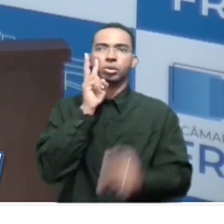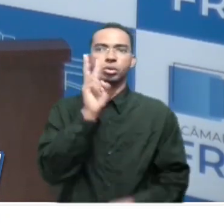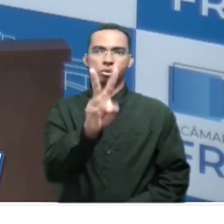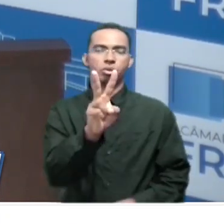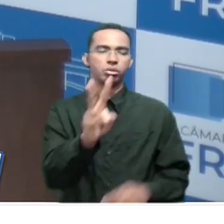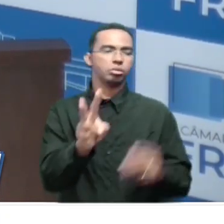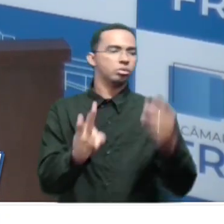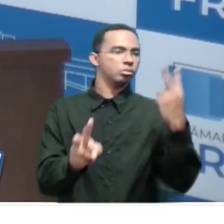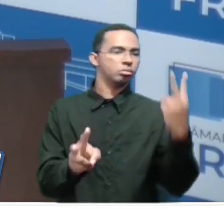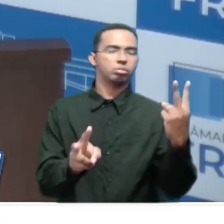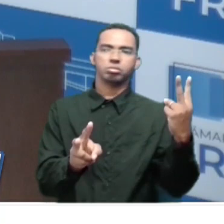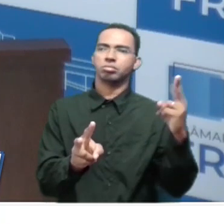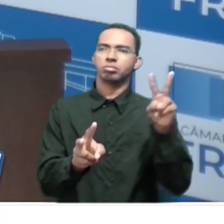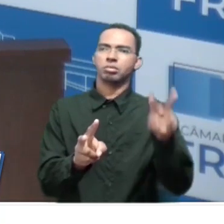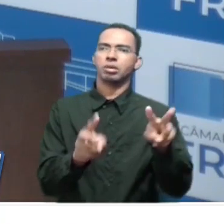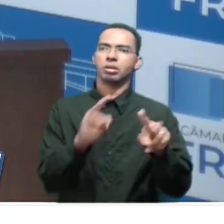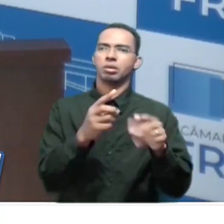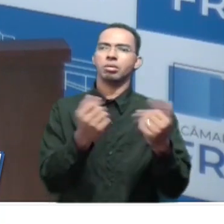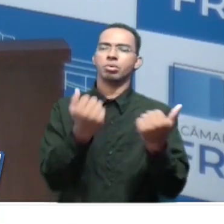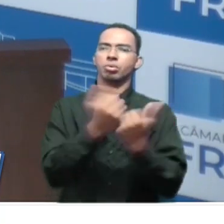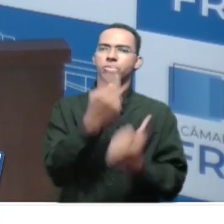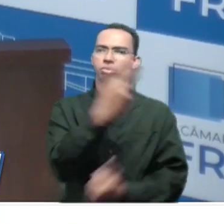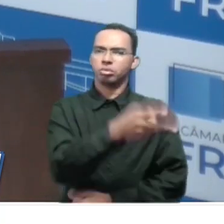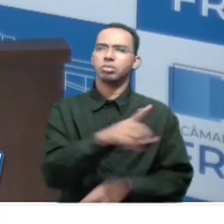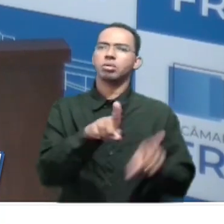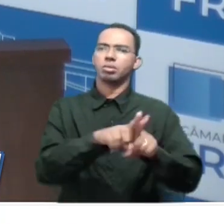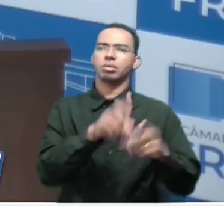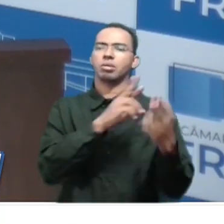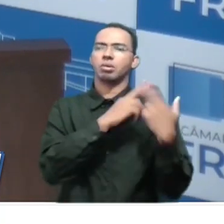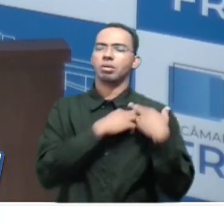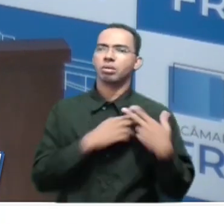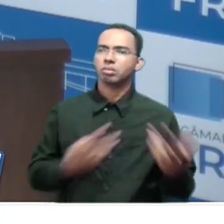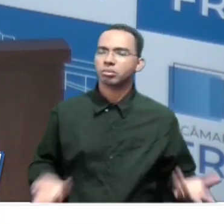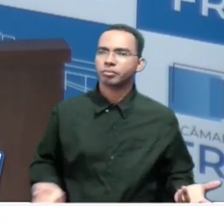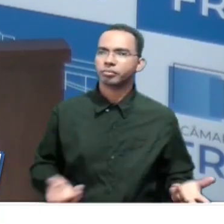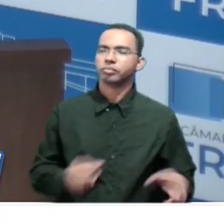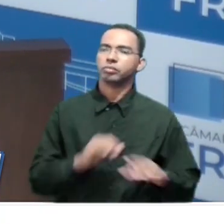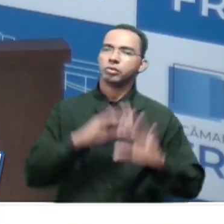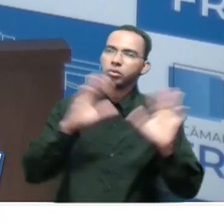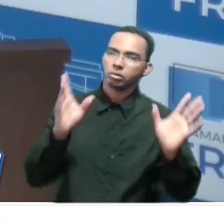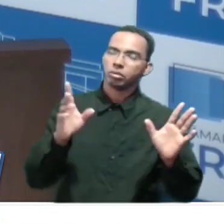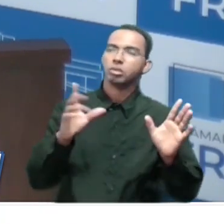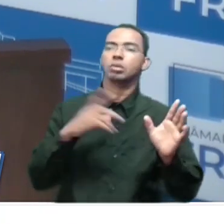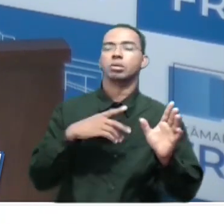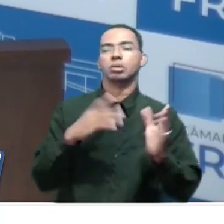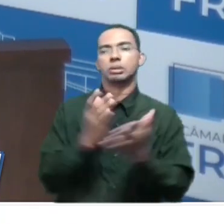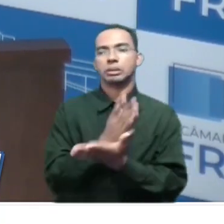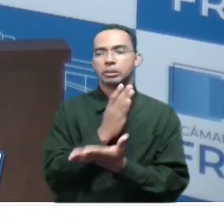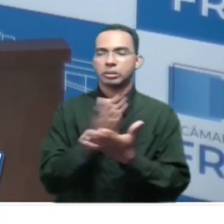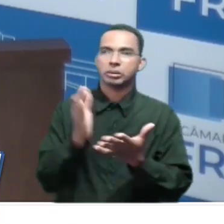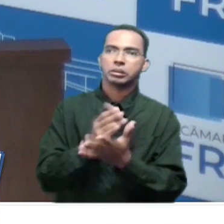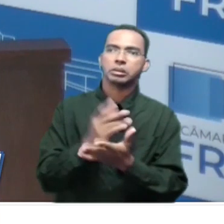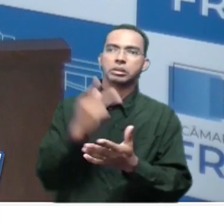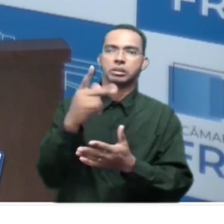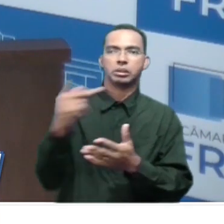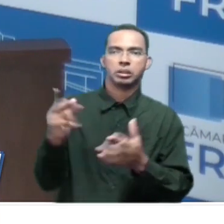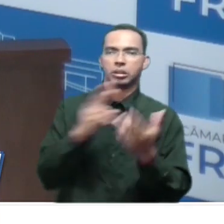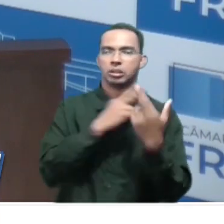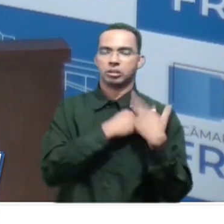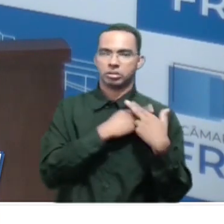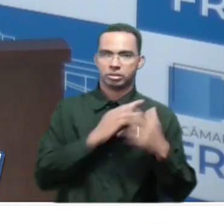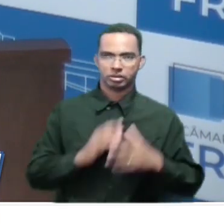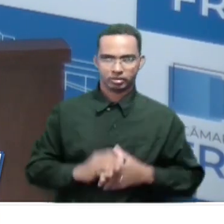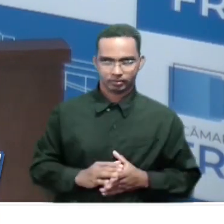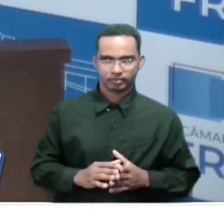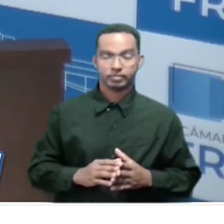na minha opinião prevaricaram tanto quanto o outro. Claro, com as divisões de responsabilidade.